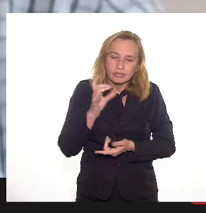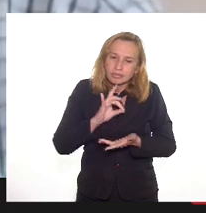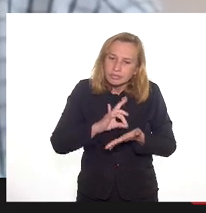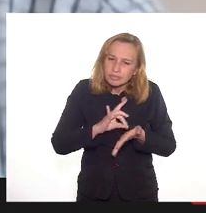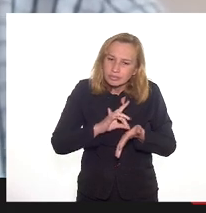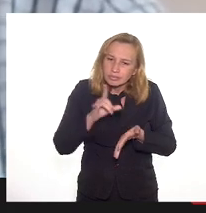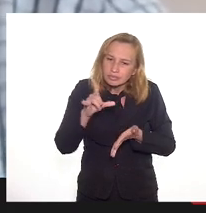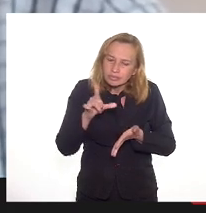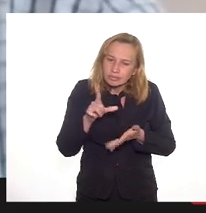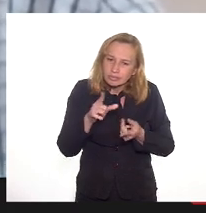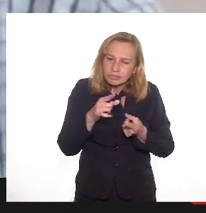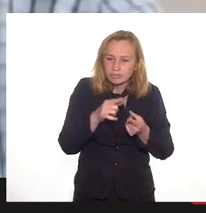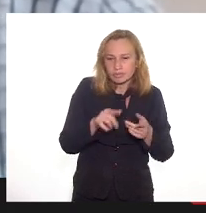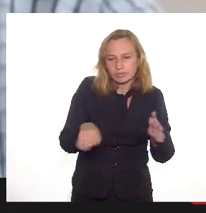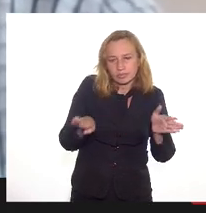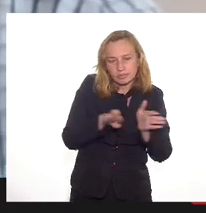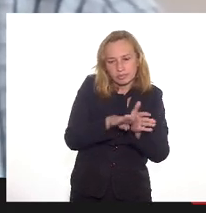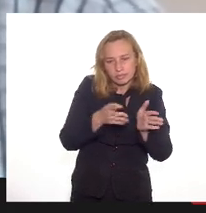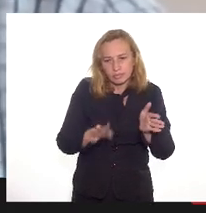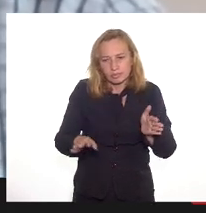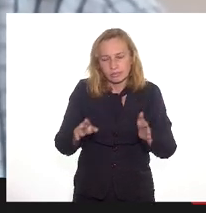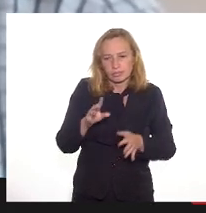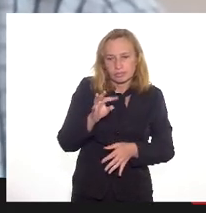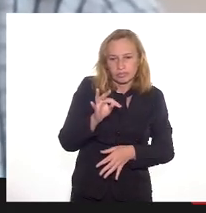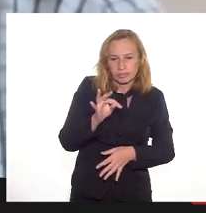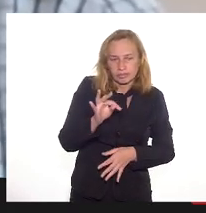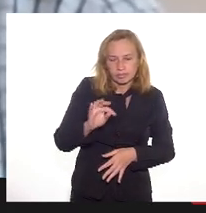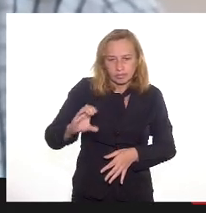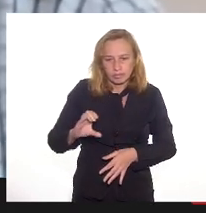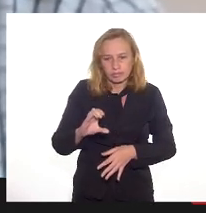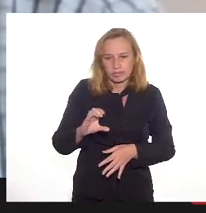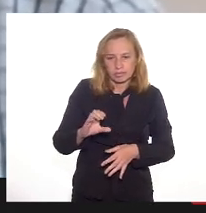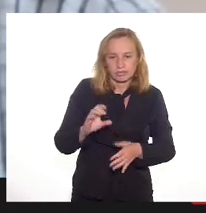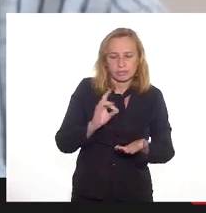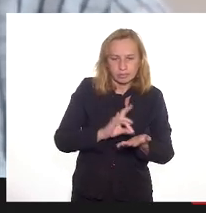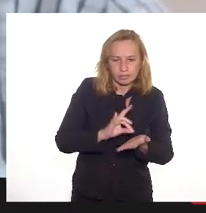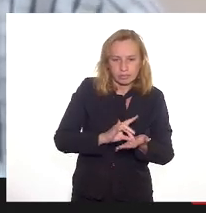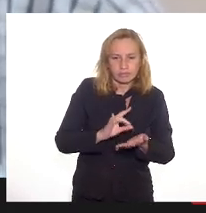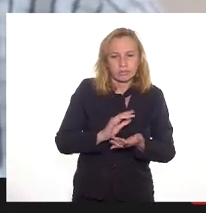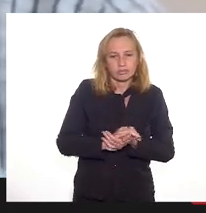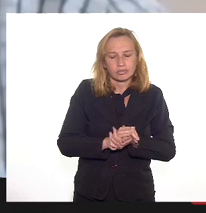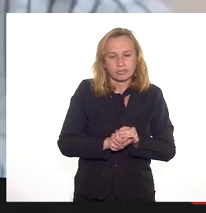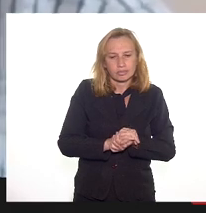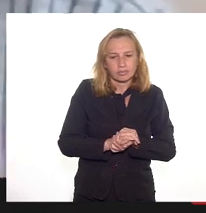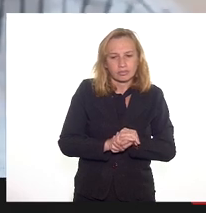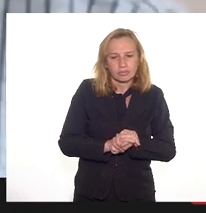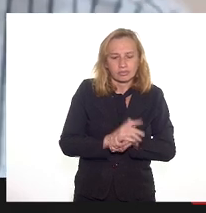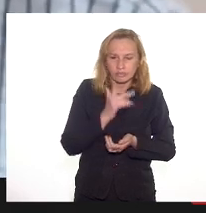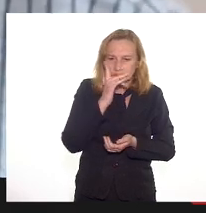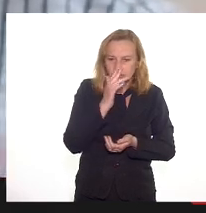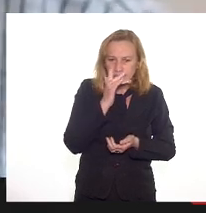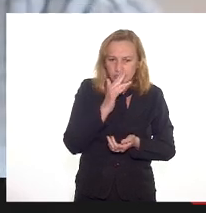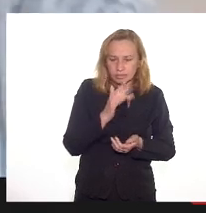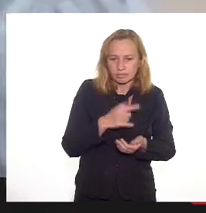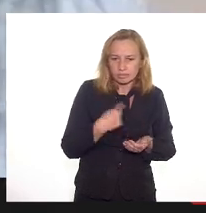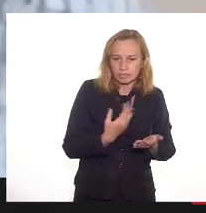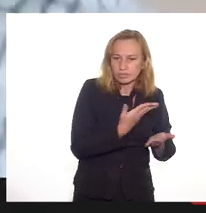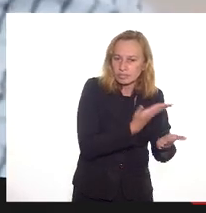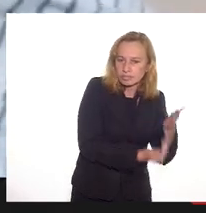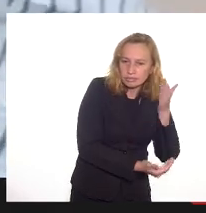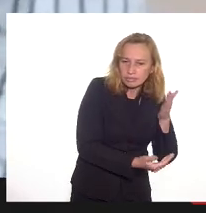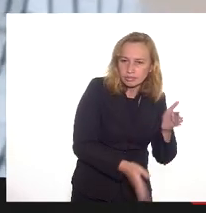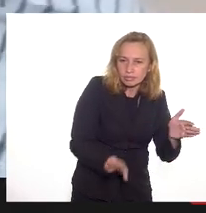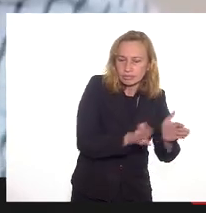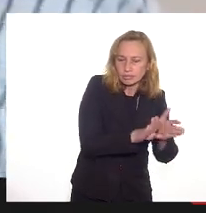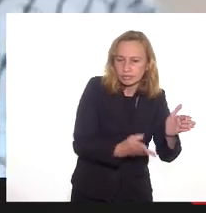tem um terço que é a plataforma, um terço que é o poço, um terço que é o subsídio, é verdade. E aí fica aparecendo, não, a gente está perdendo nas